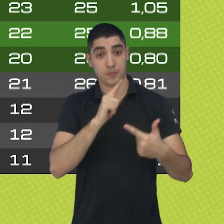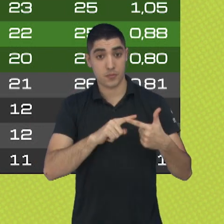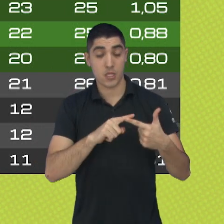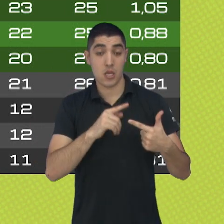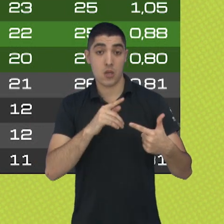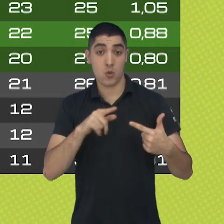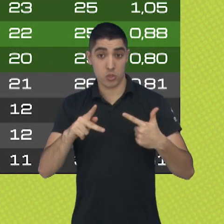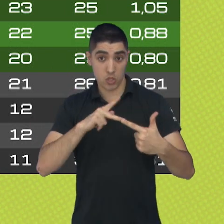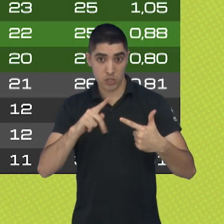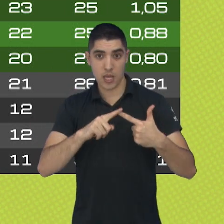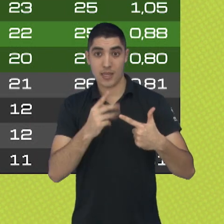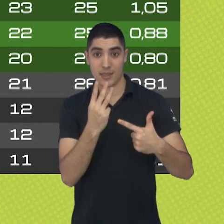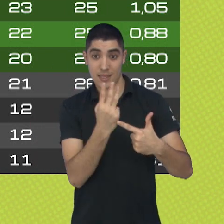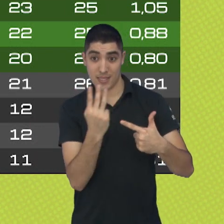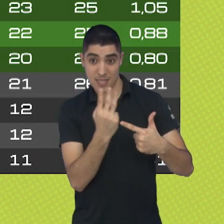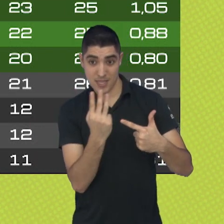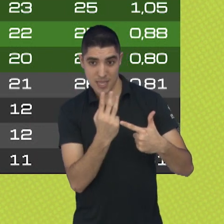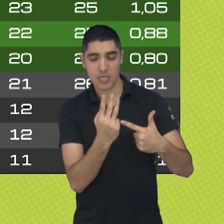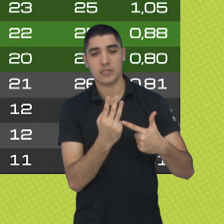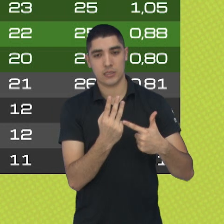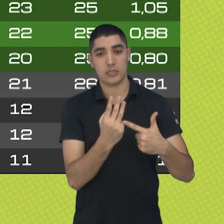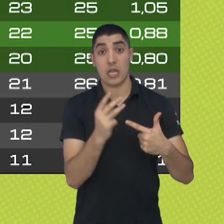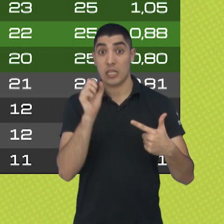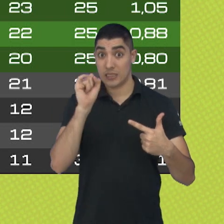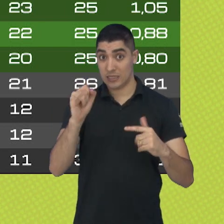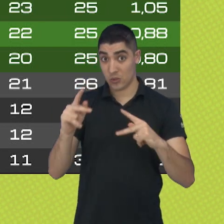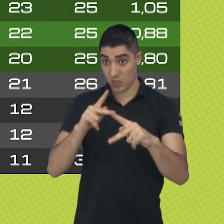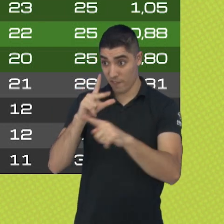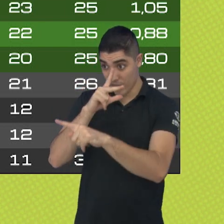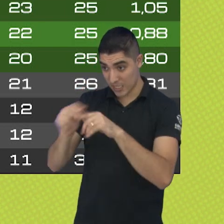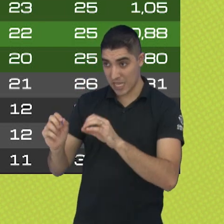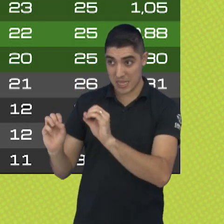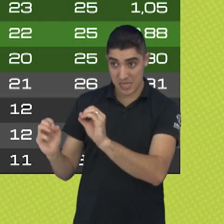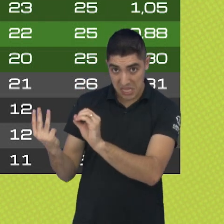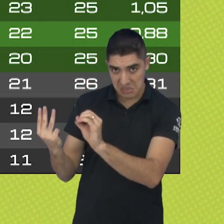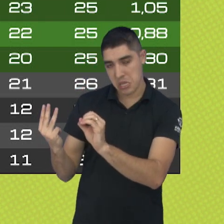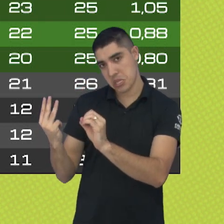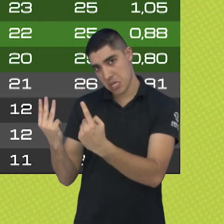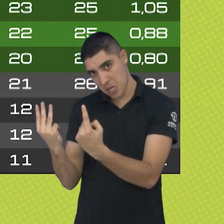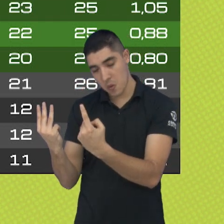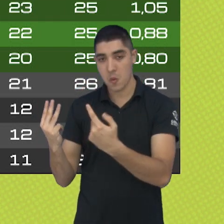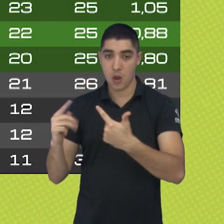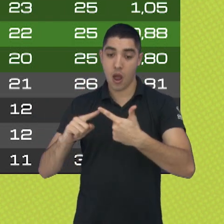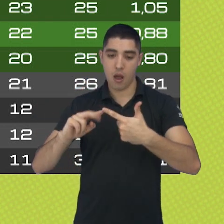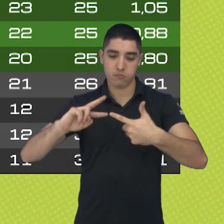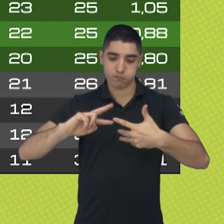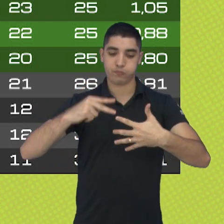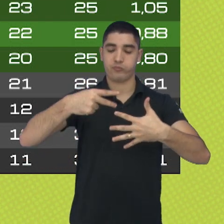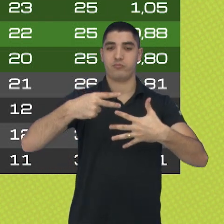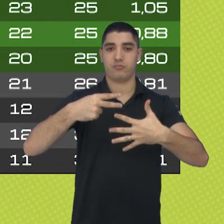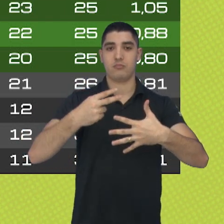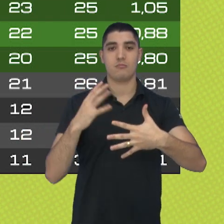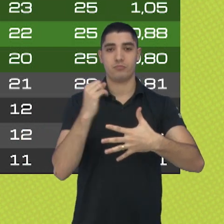menos, fica com 33 em segundo, mas se vencer, como eu disse, por 3-0 ou 3-1, vai somar 3 pontos, vai a